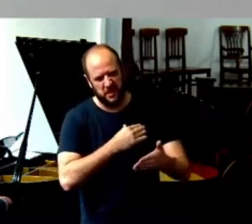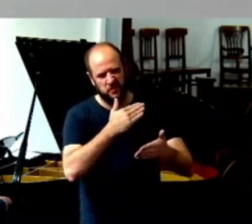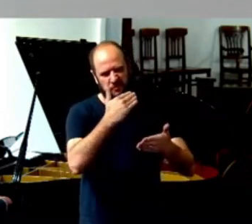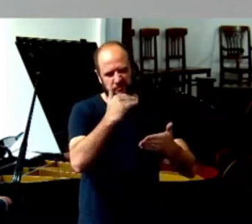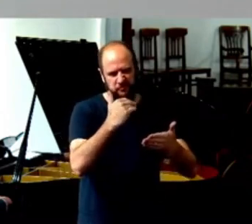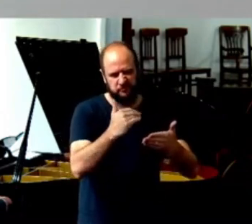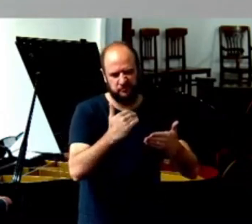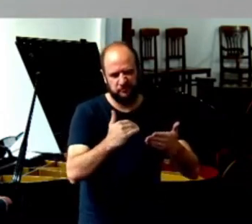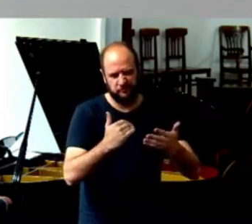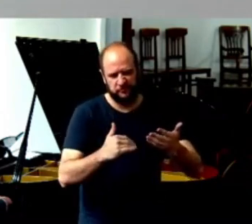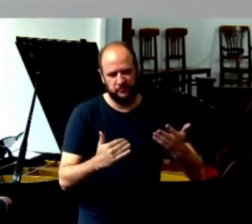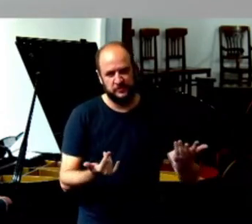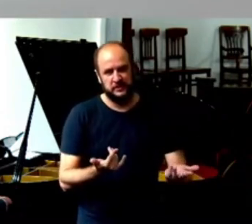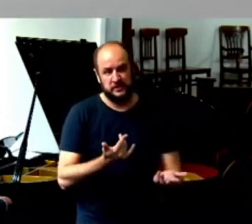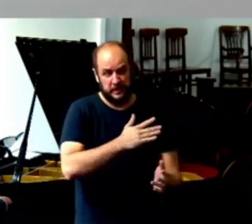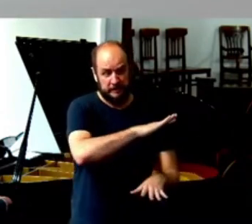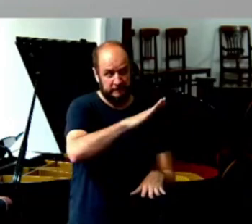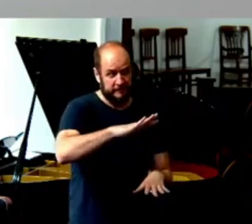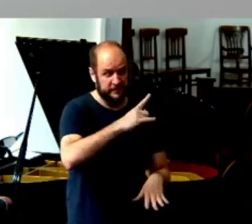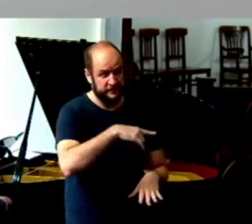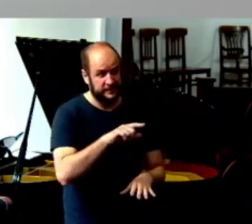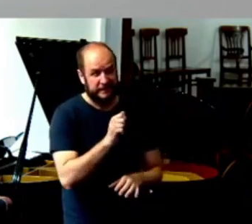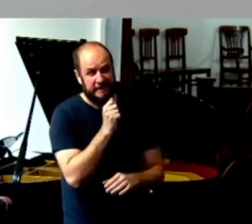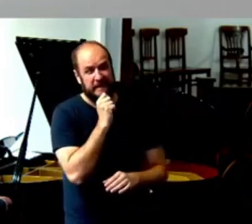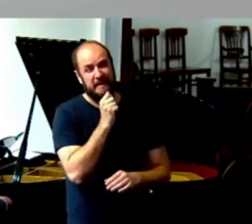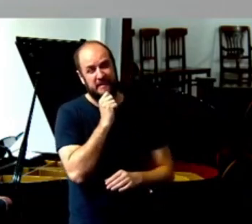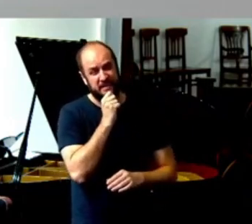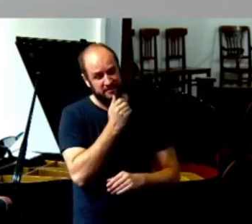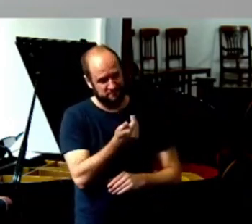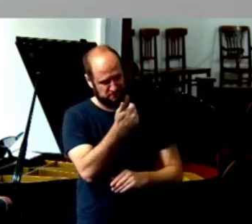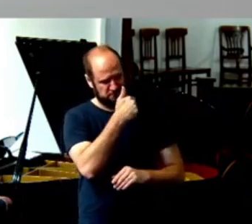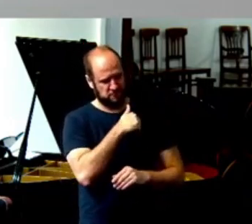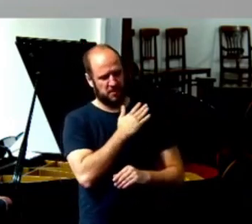pecados que ainda você comete.